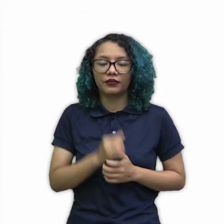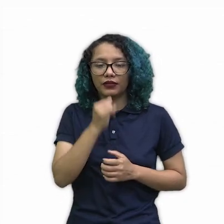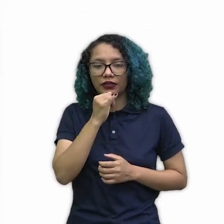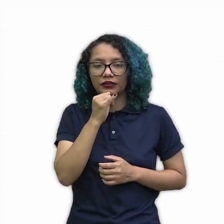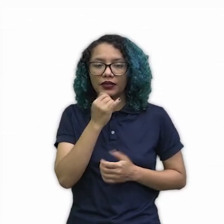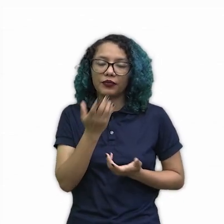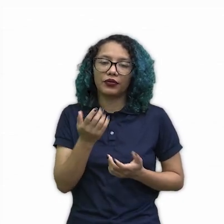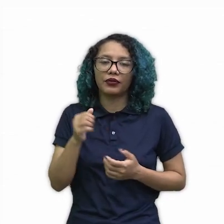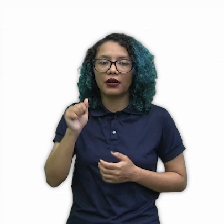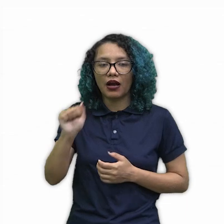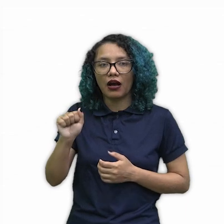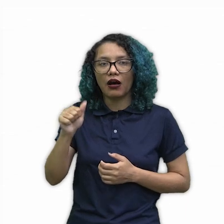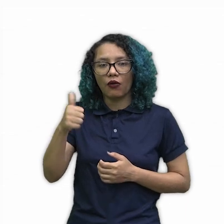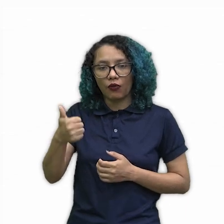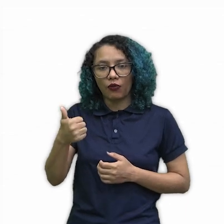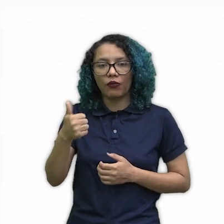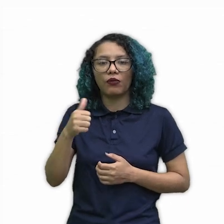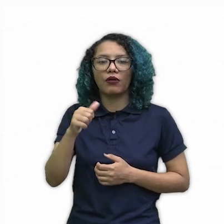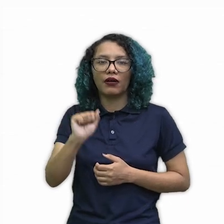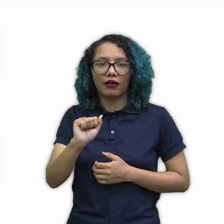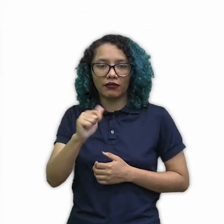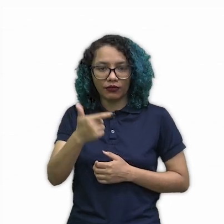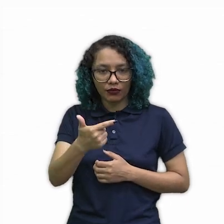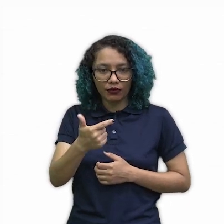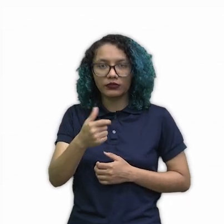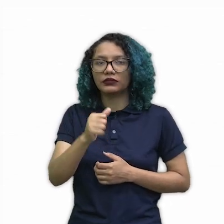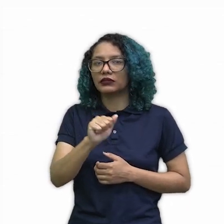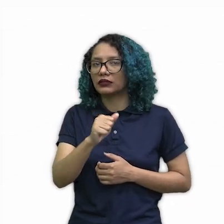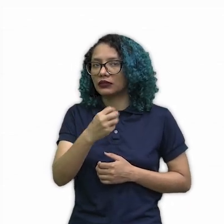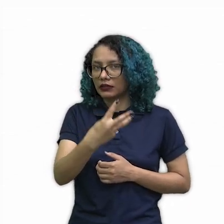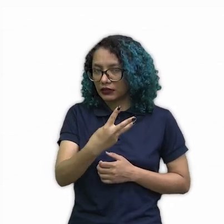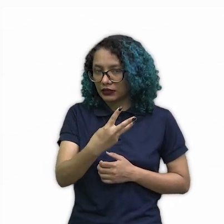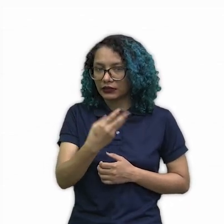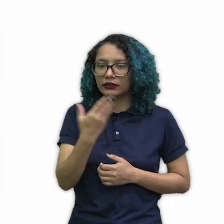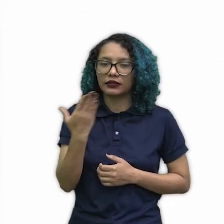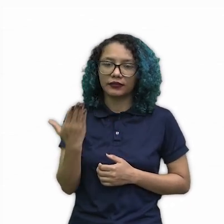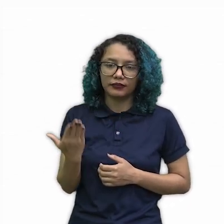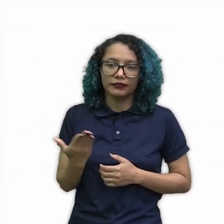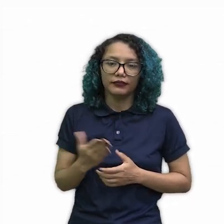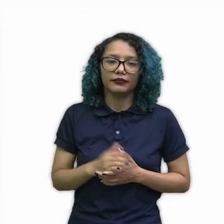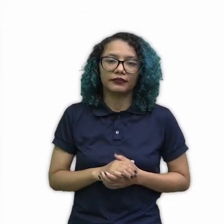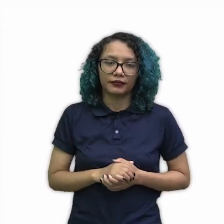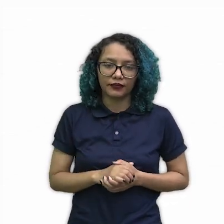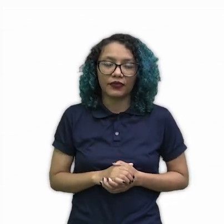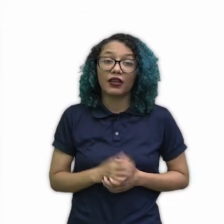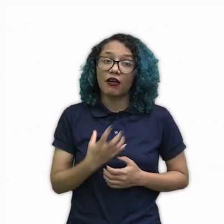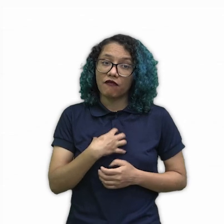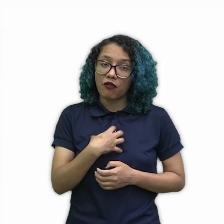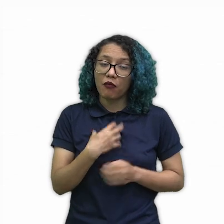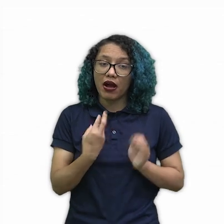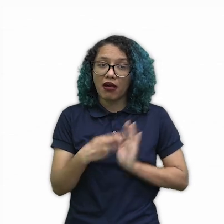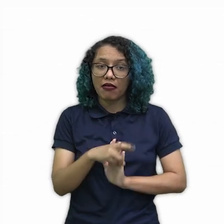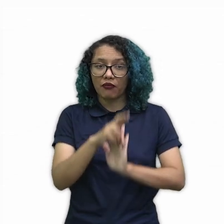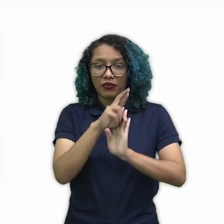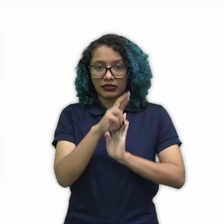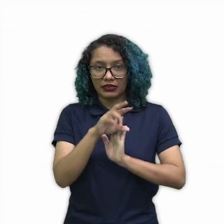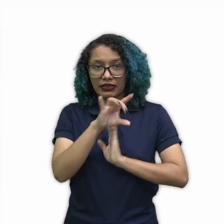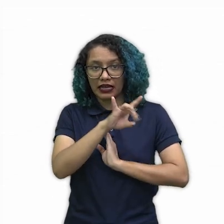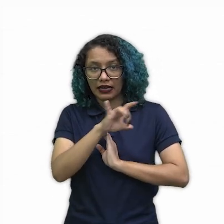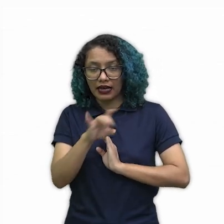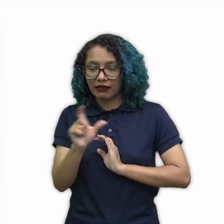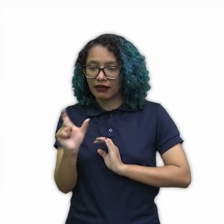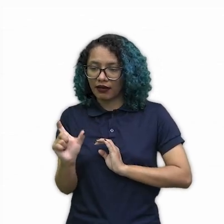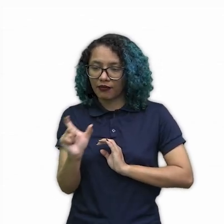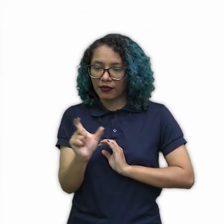A1, o A2, o A3. Então é dessa forma que nós iremos representar cada